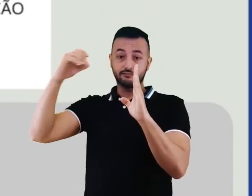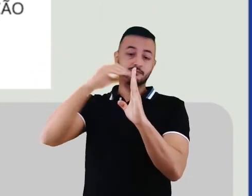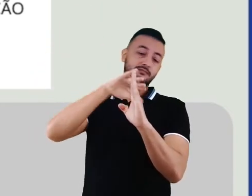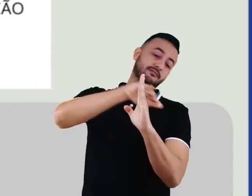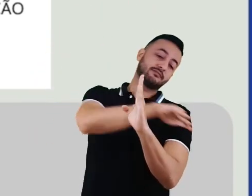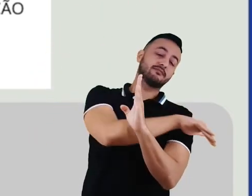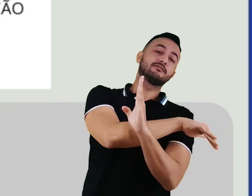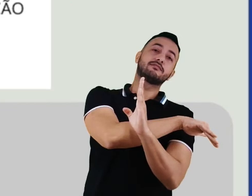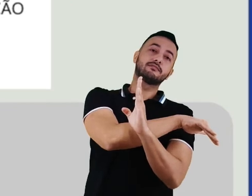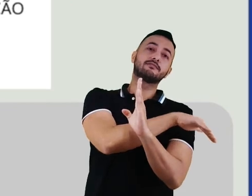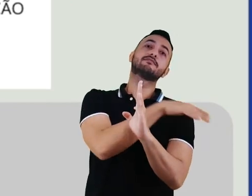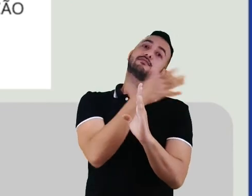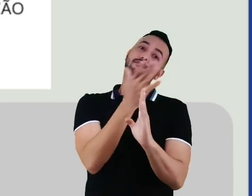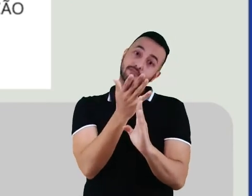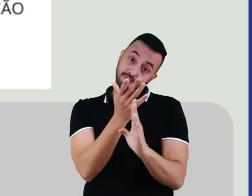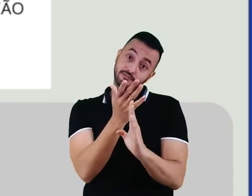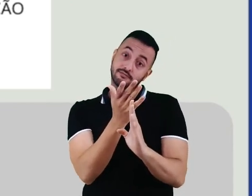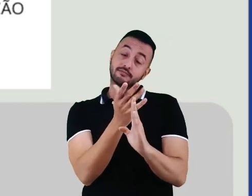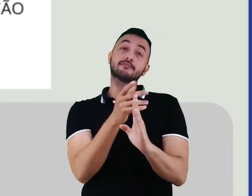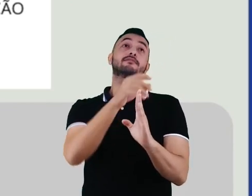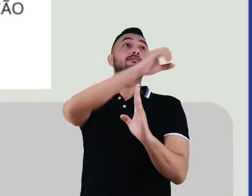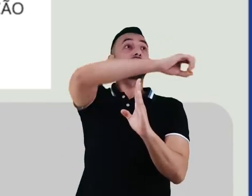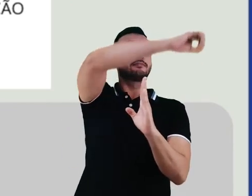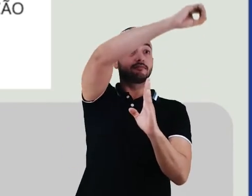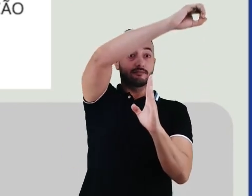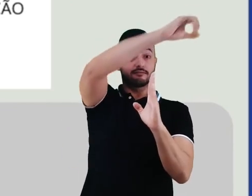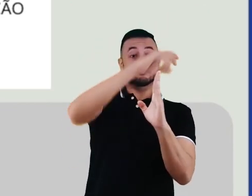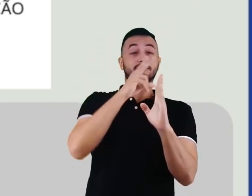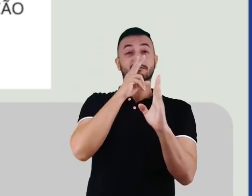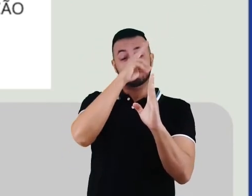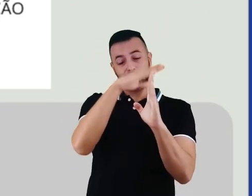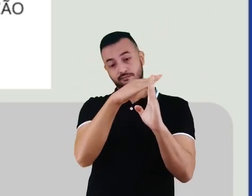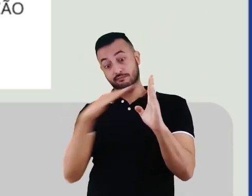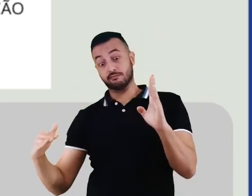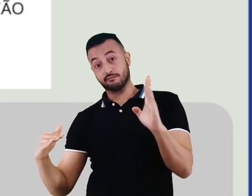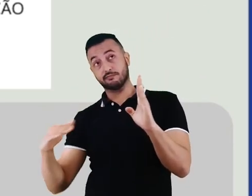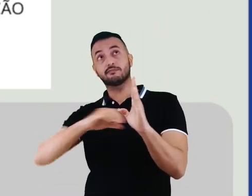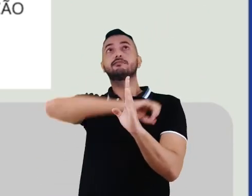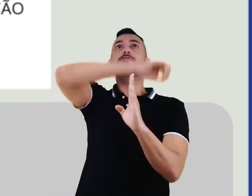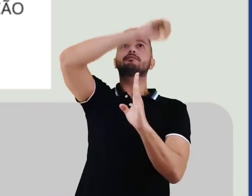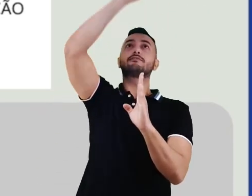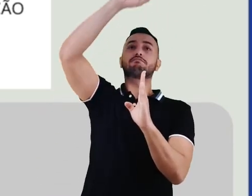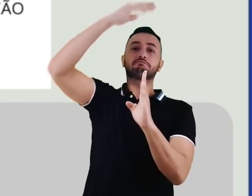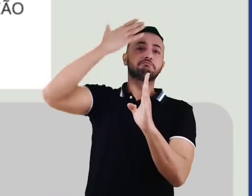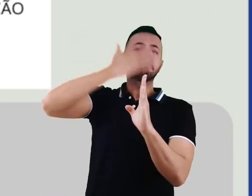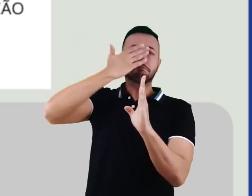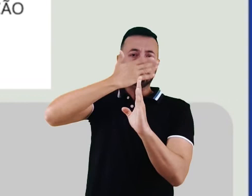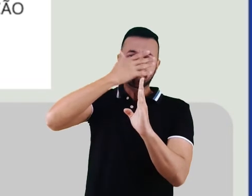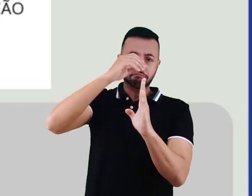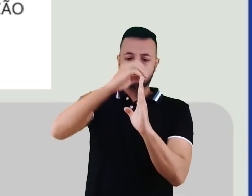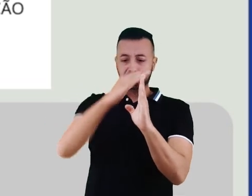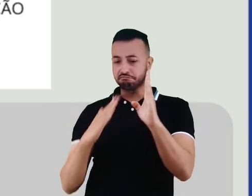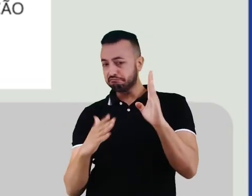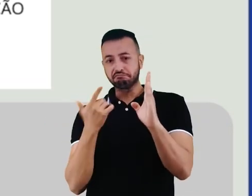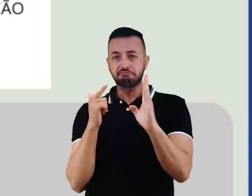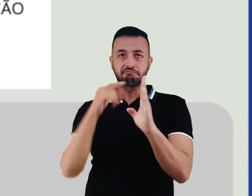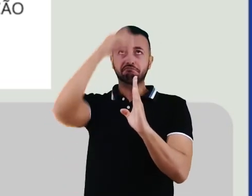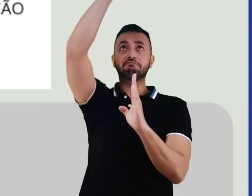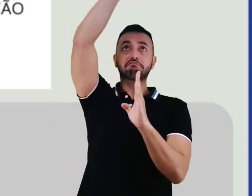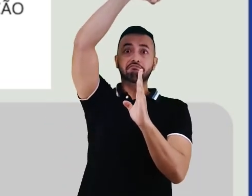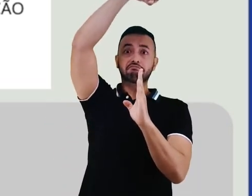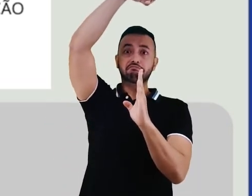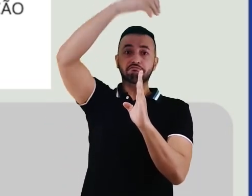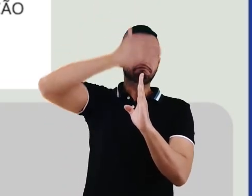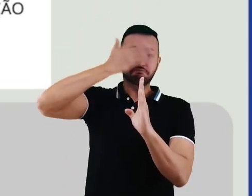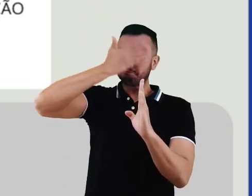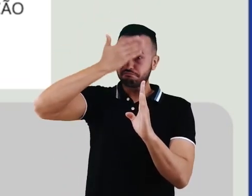tamanho de sombra no decorrer do dia. Manhã mais comprida, ao meio-dia quase não